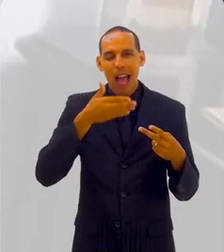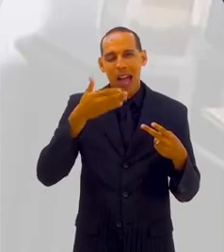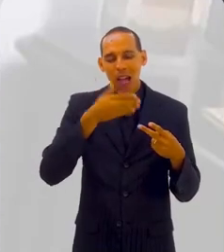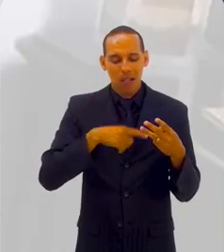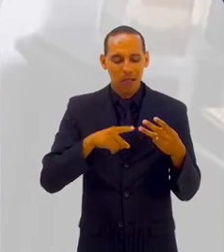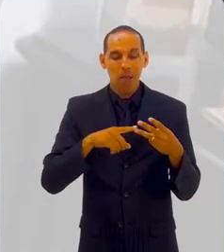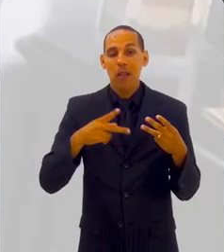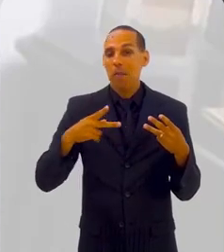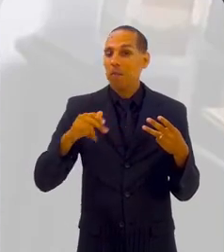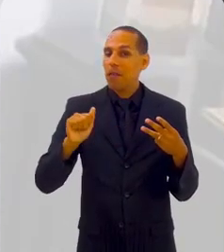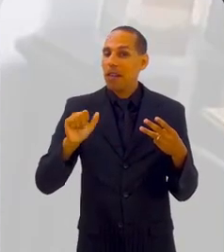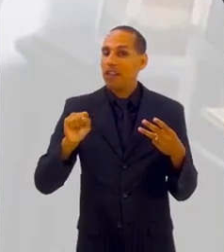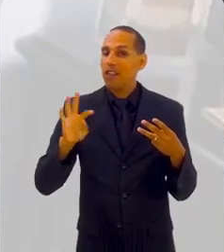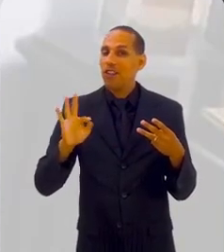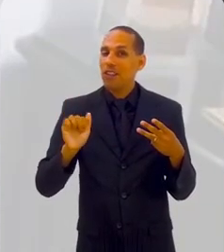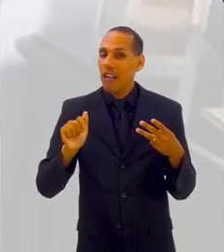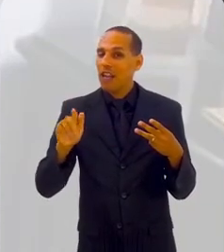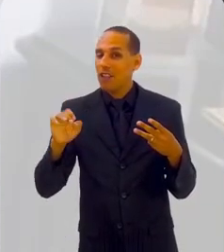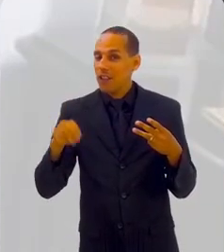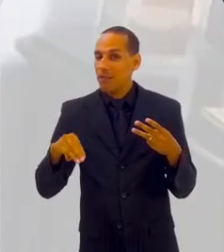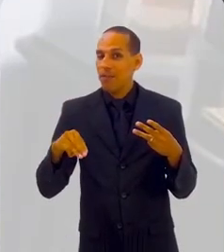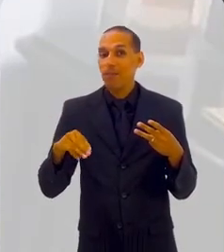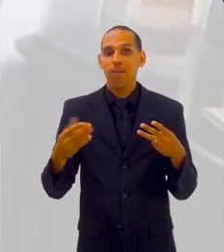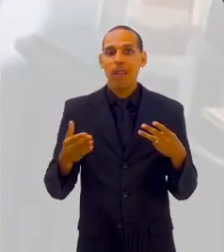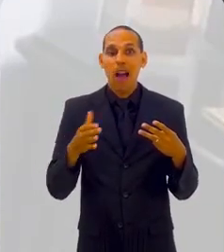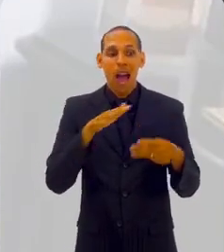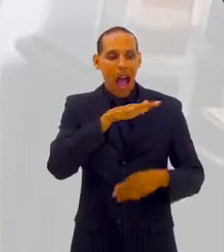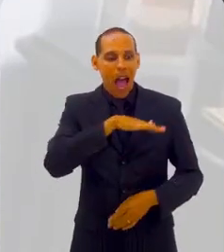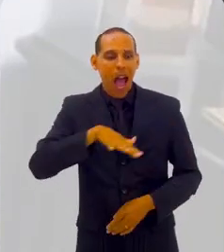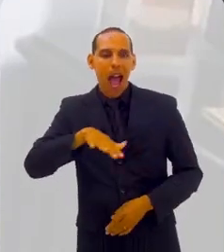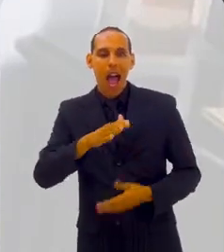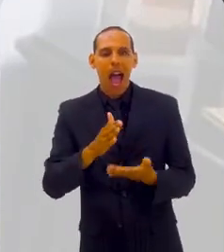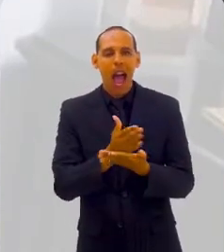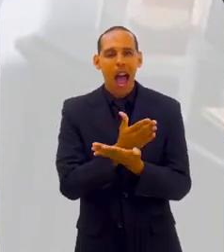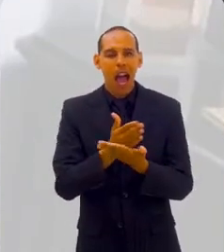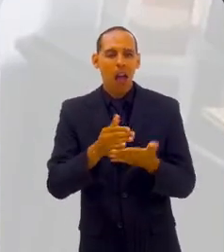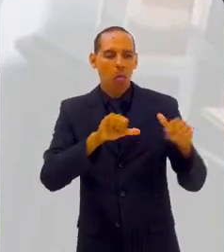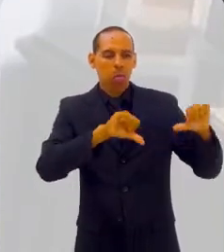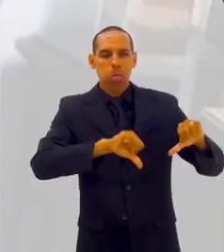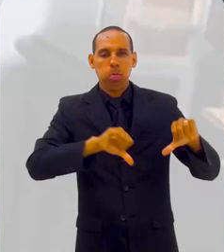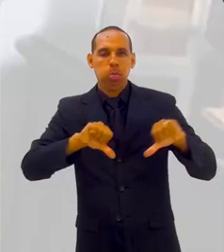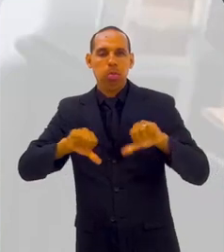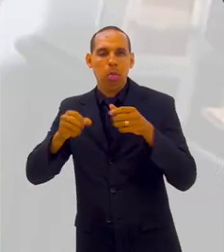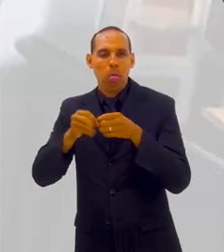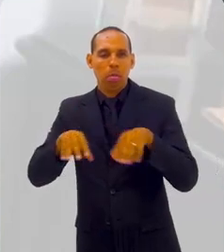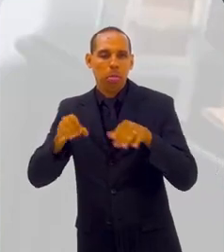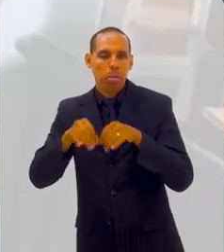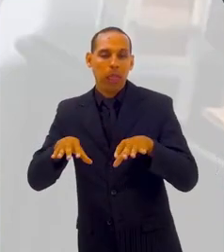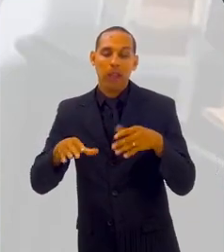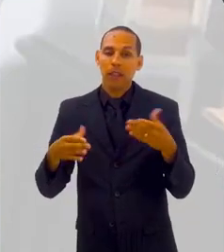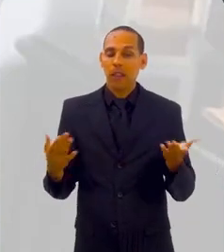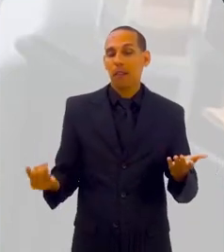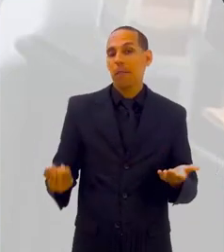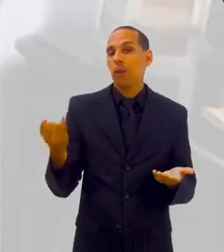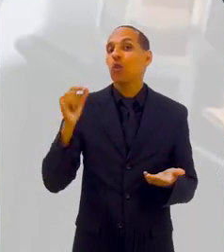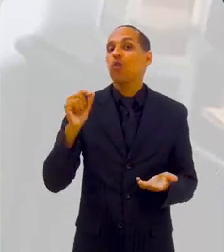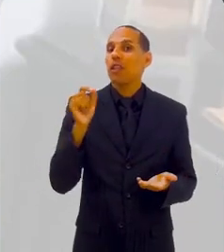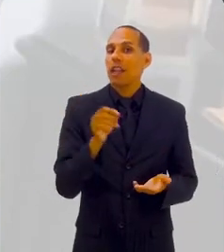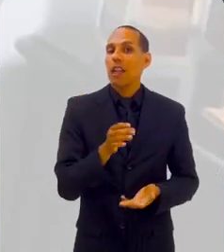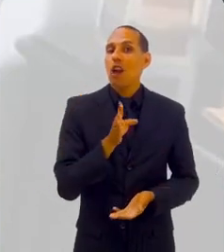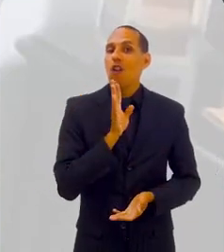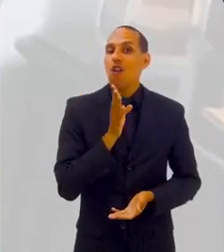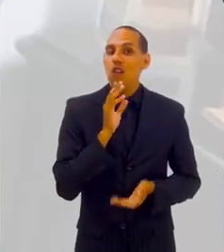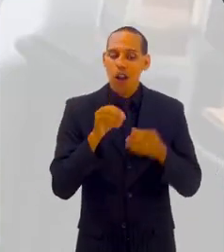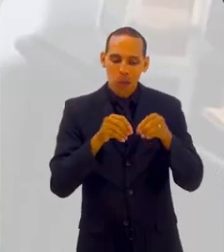pastagens. Então, a gente tem muitas áreas degradadas. Então, eu acho que a gente tem que trabalhar também, aí a importância de conhecer